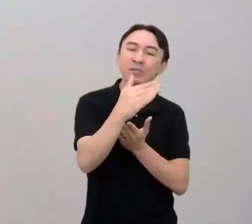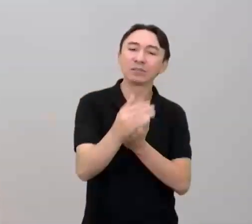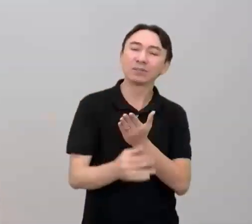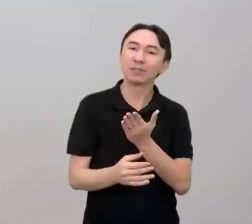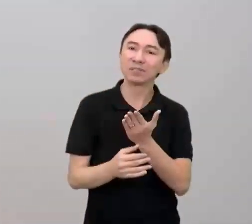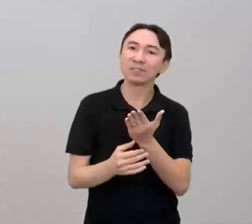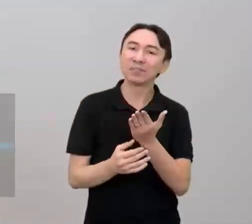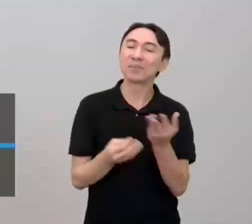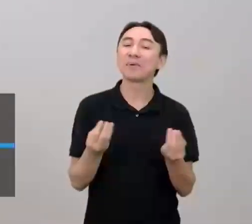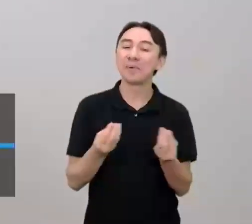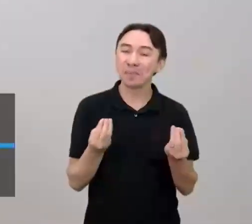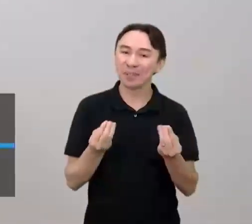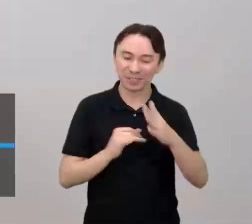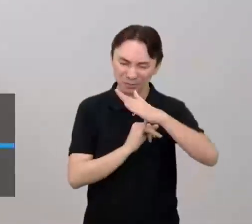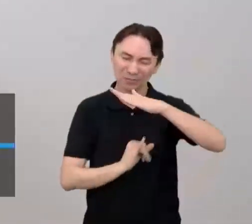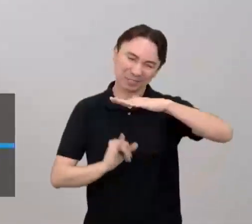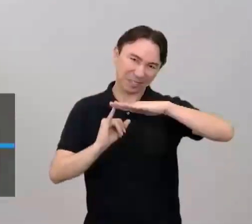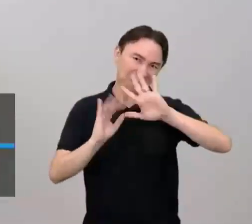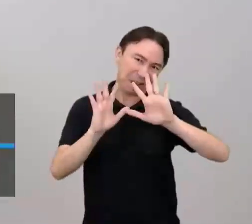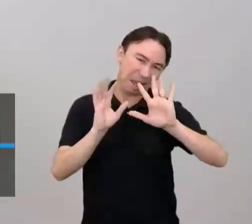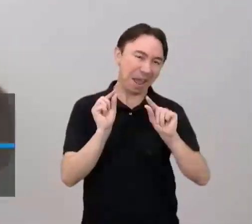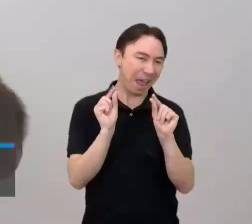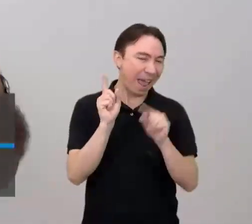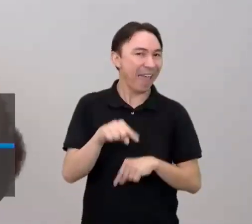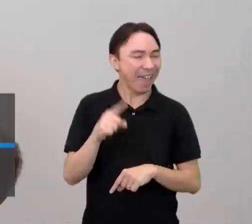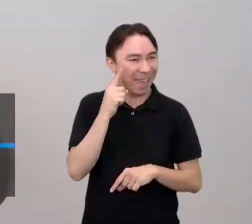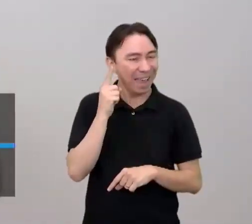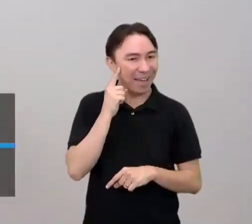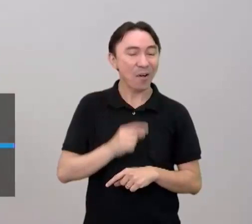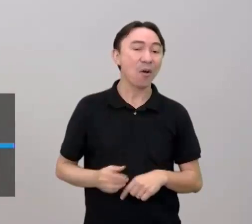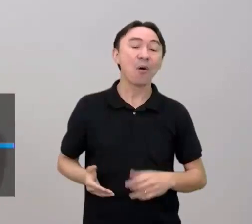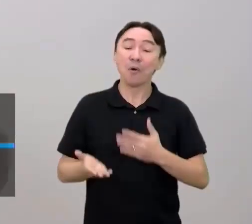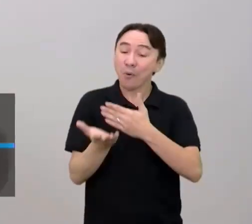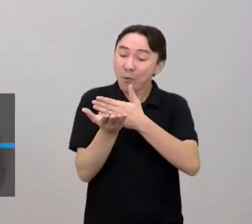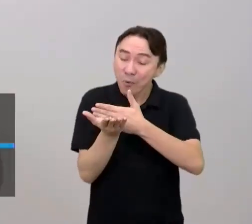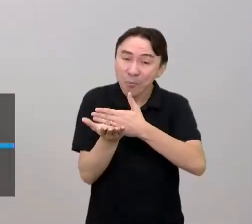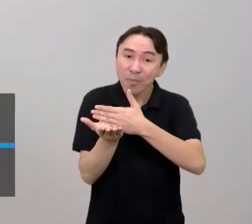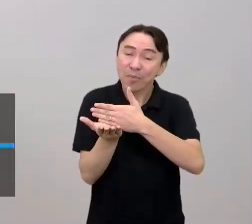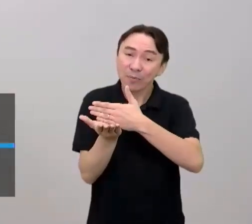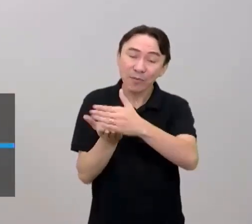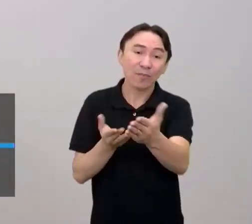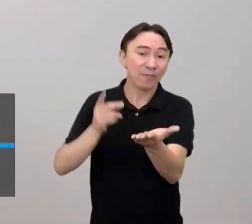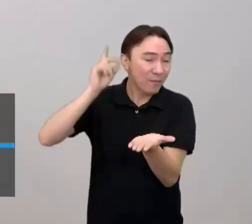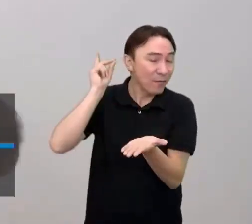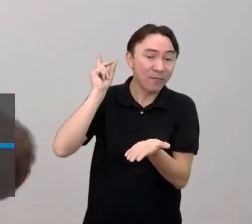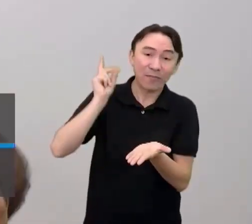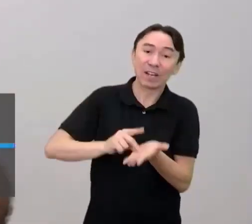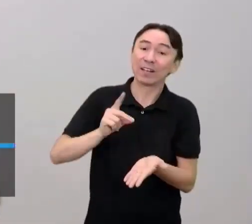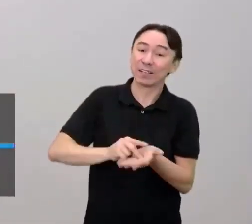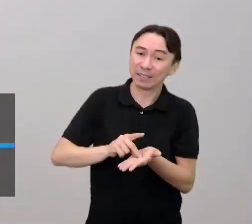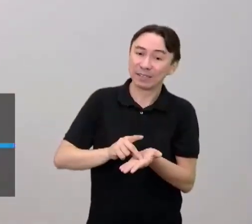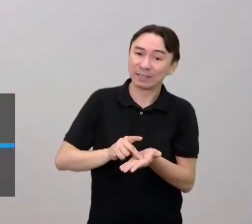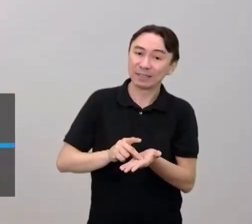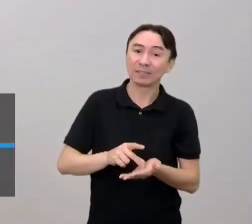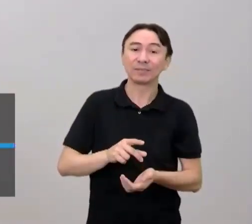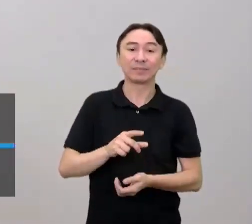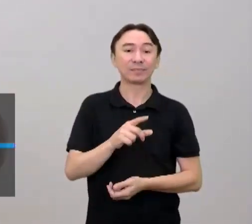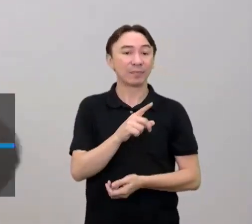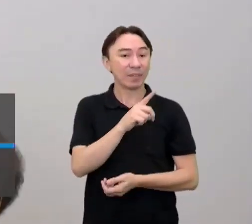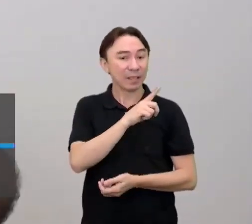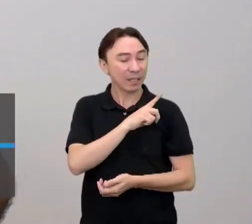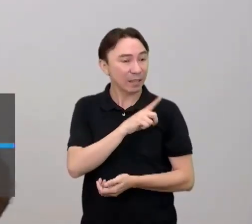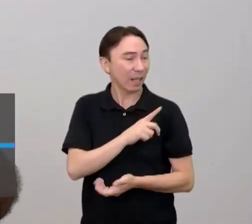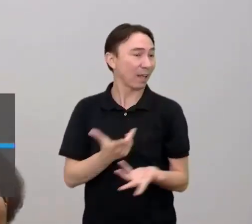oficial. É a origem que, como posso dizer assim, tem uma interferência, um controle e um